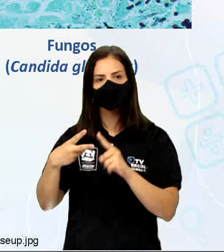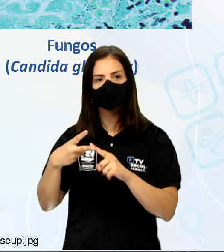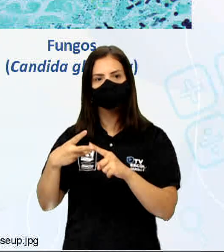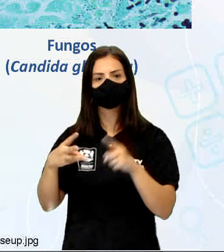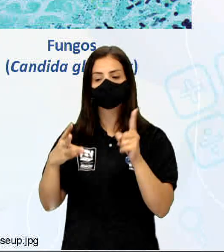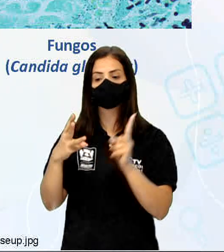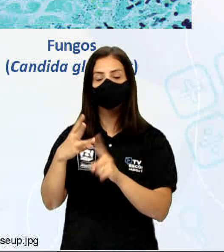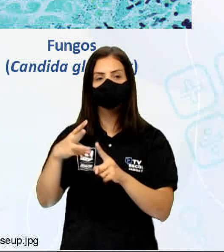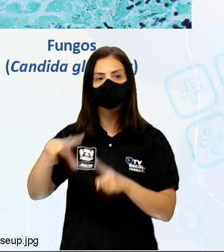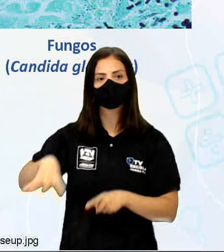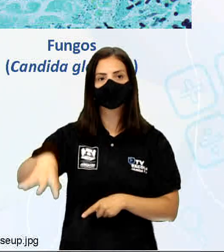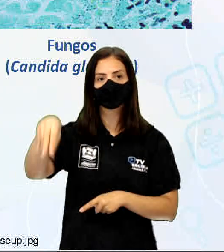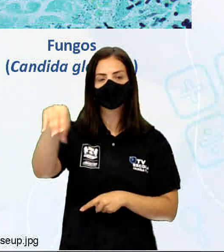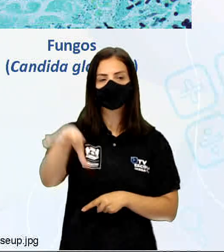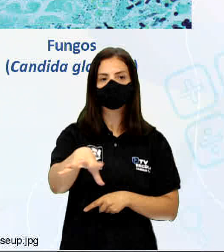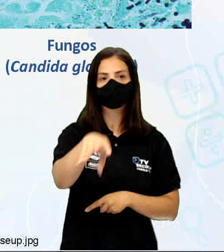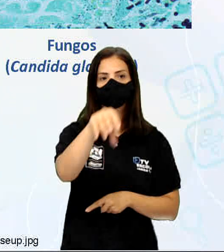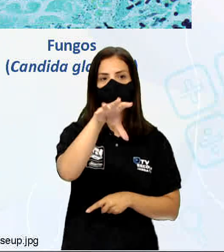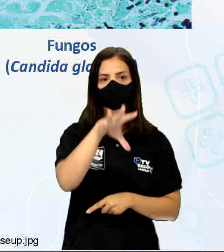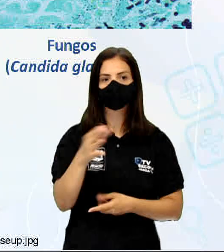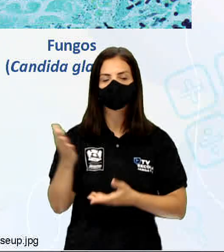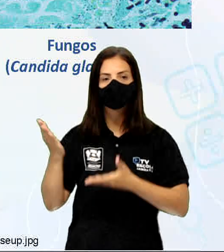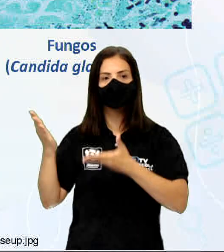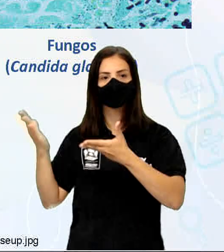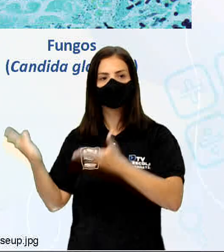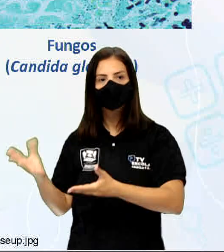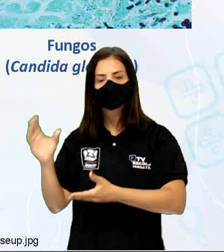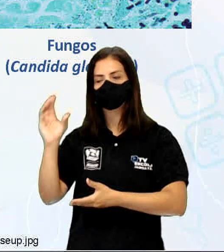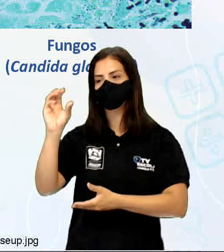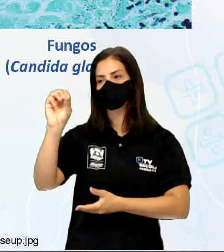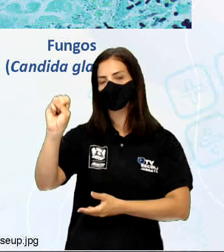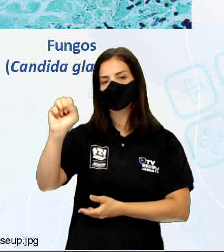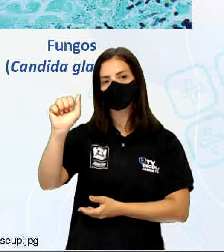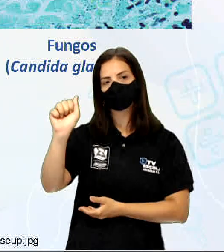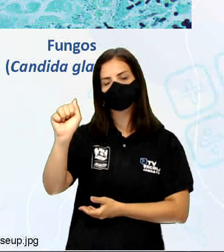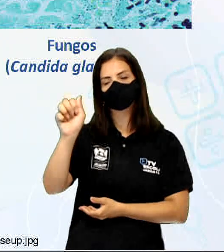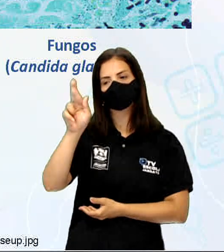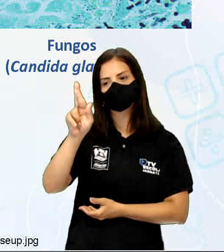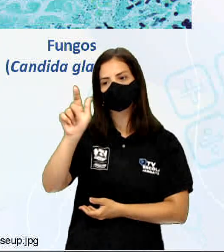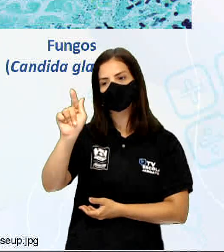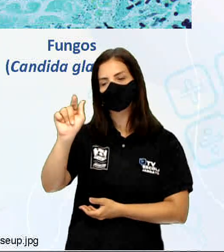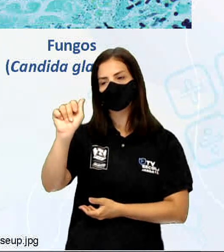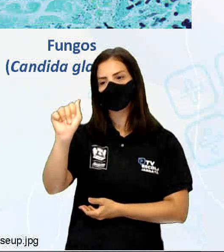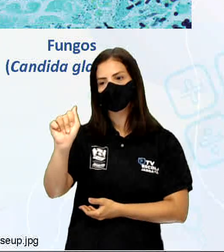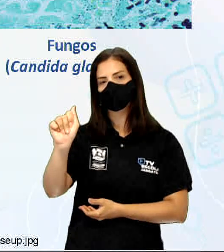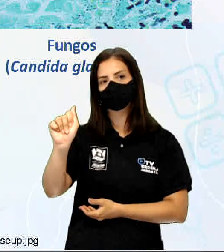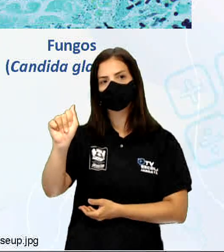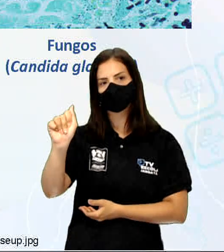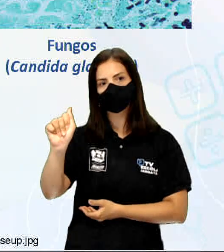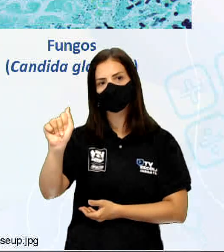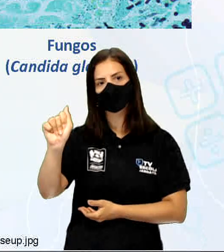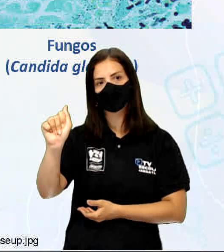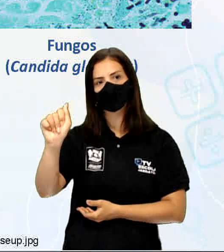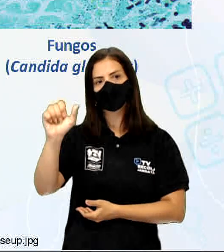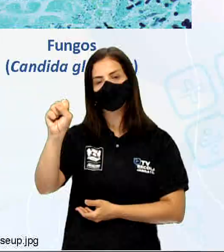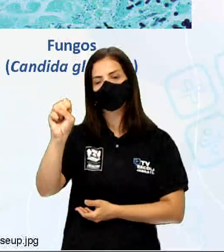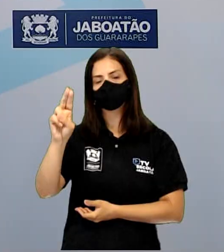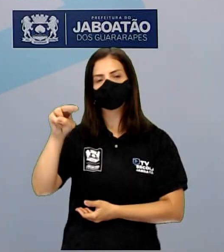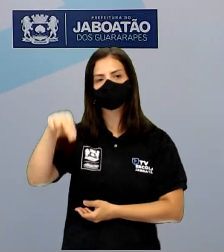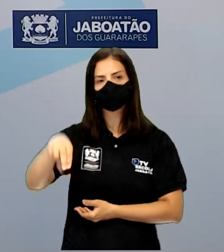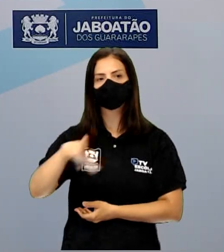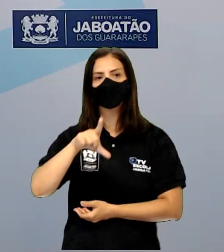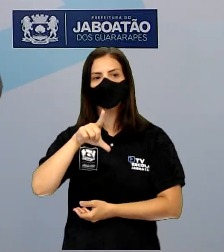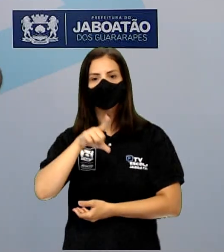E algas, como é o caso do nosso sargassum, que é um ser pluricelular, tem mais de uma célula, mas também tem algas que são